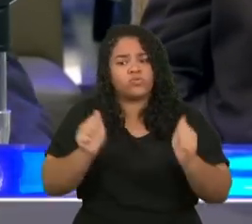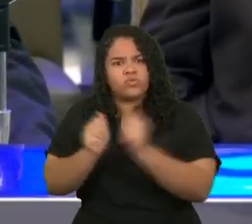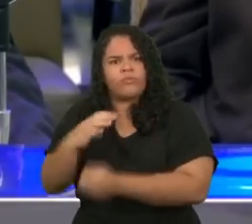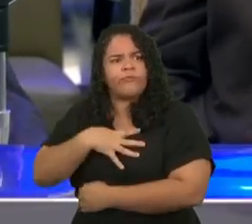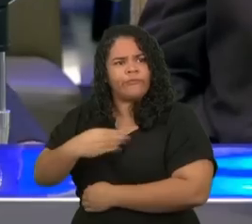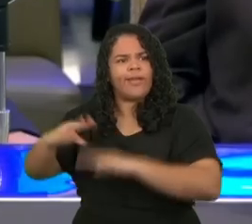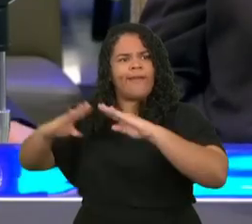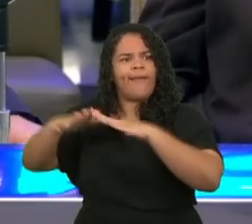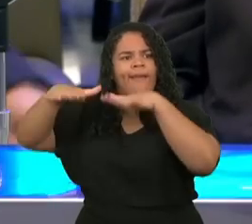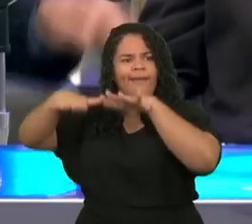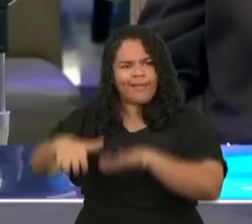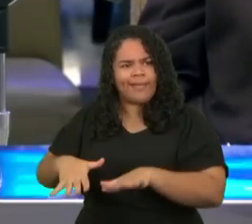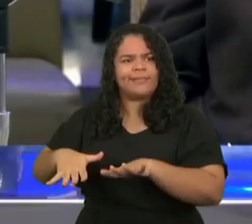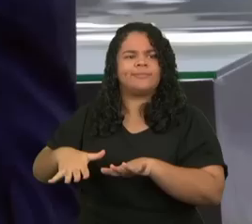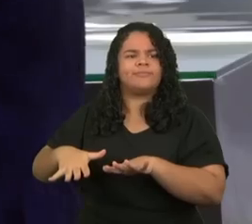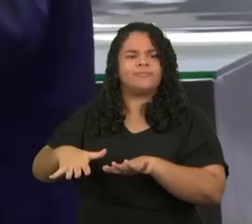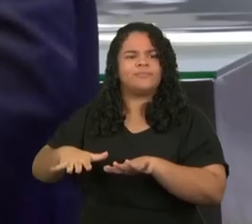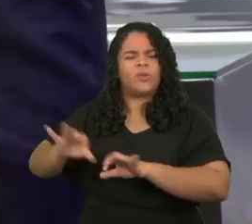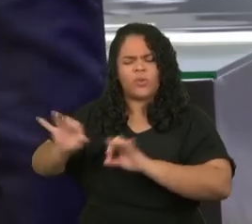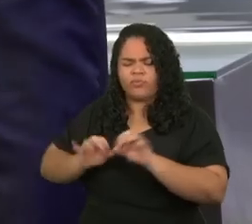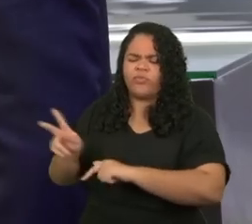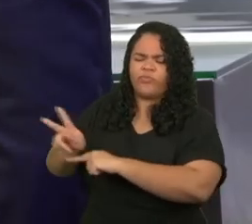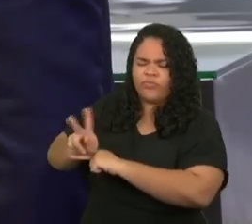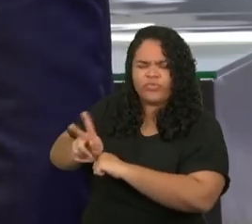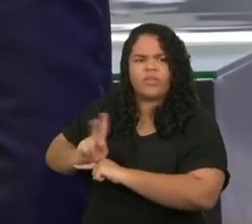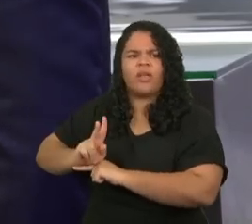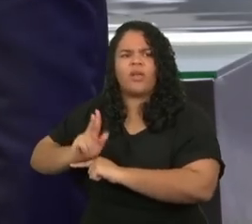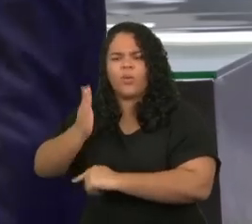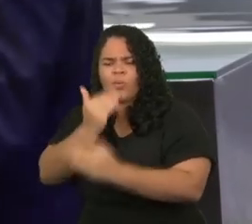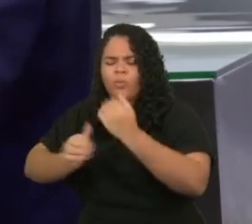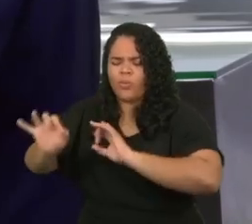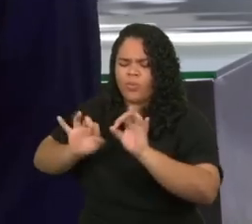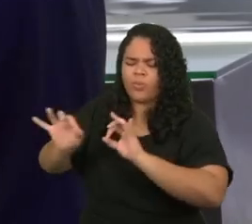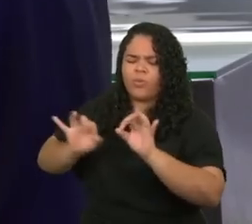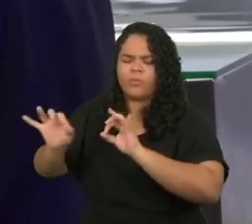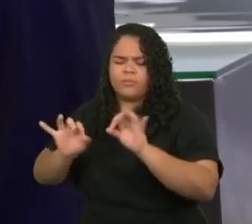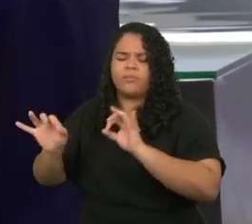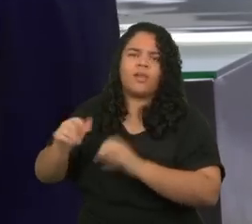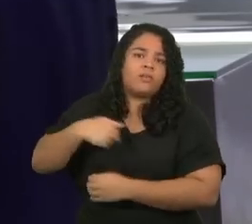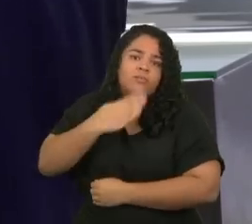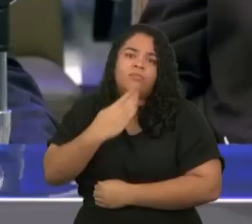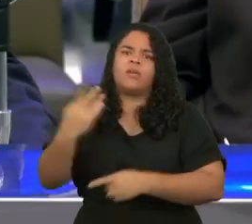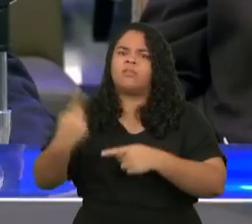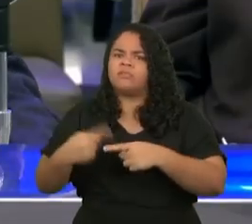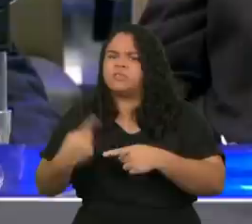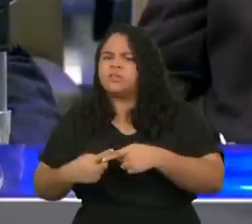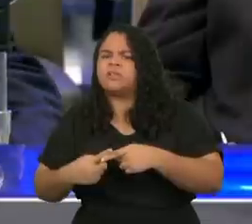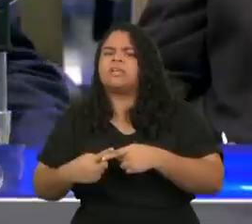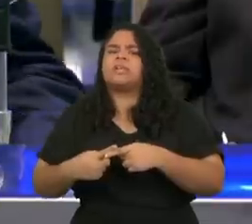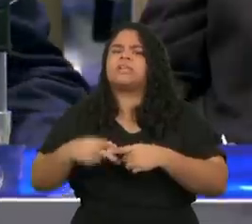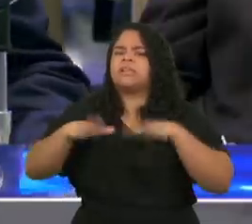eu não sei se lá ele tem um tio que eu não sei como é que pratica